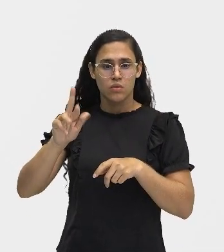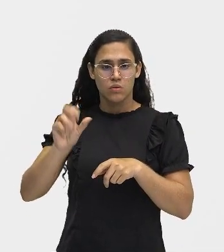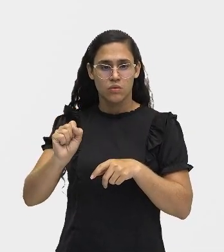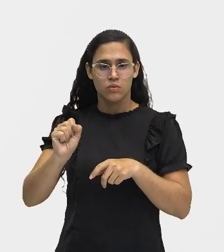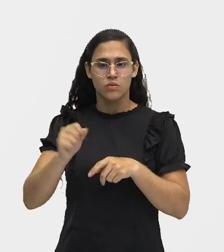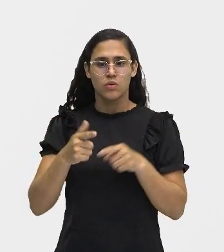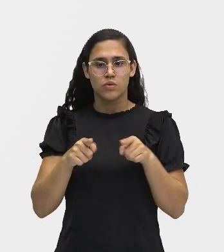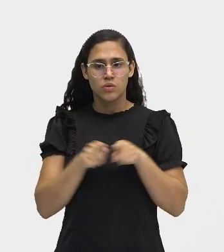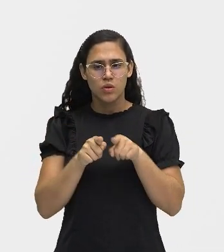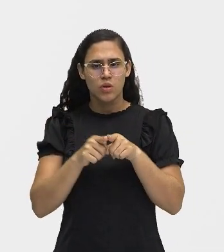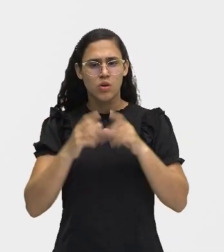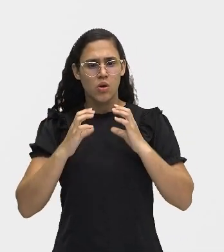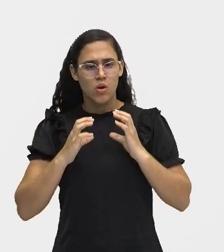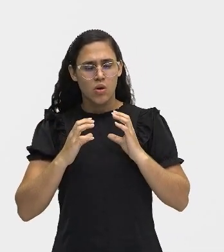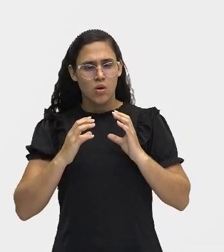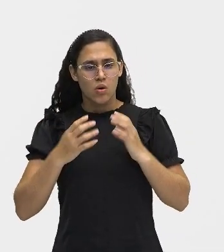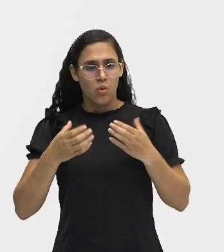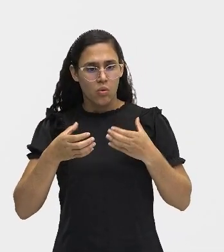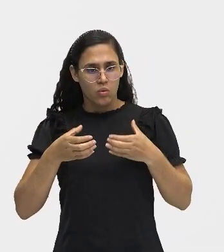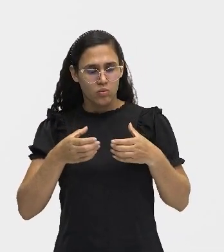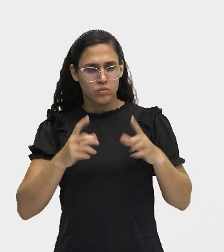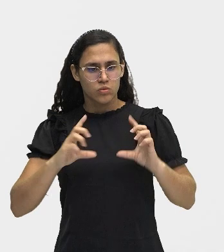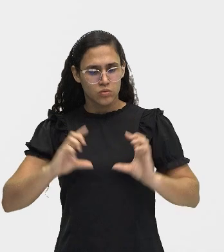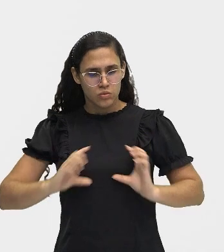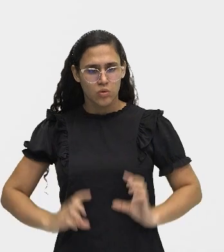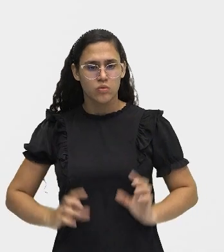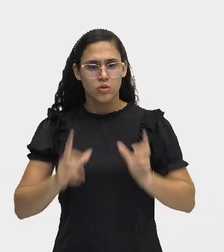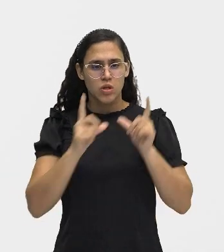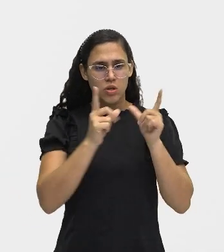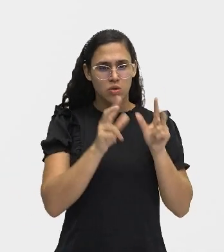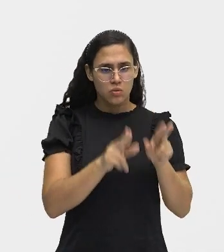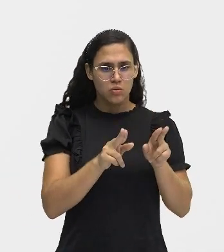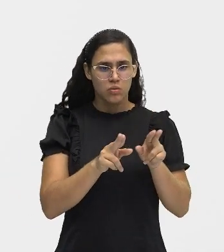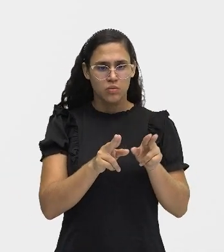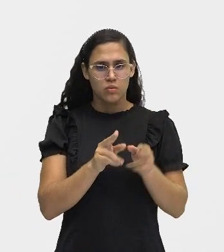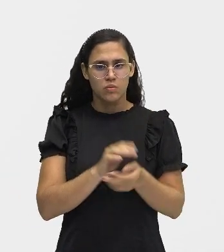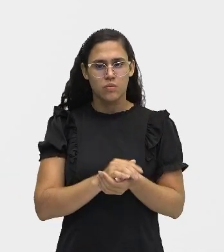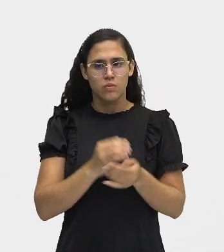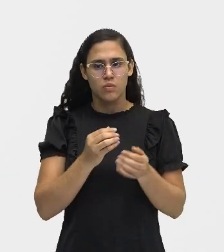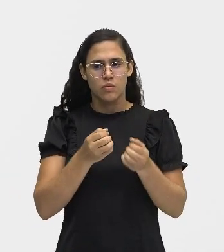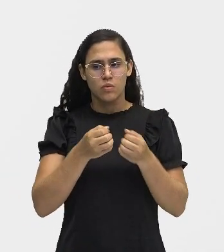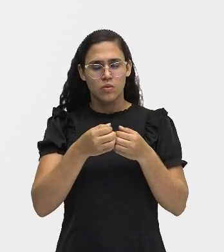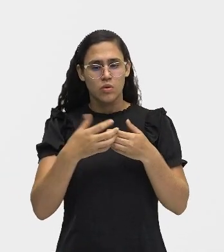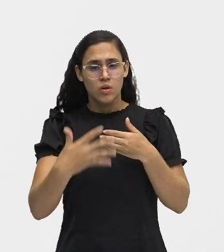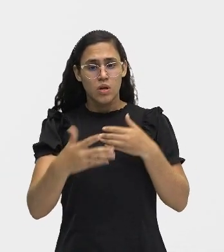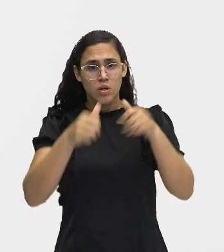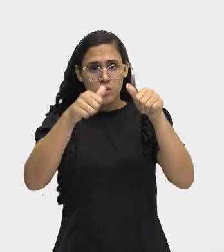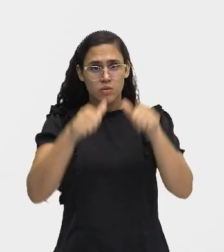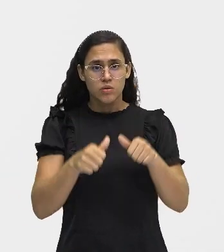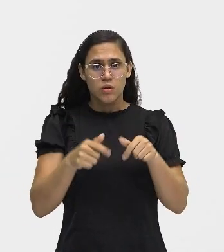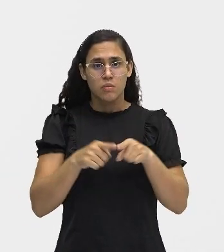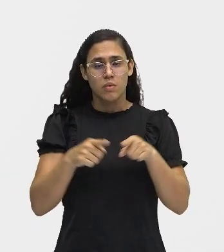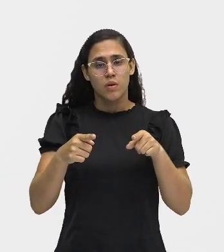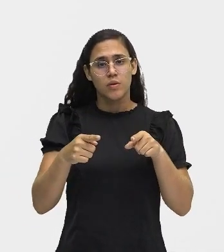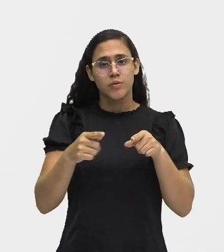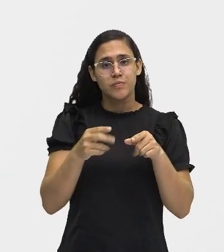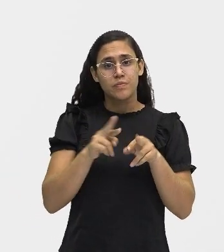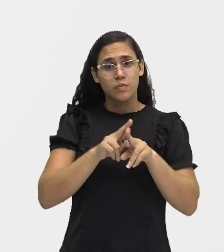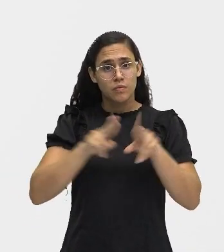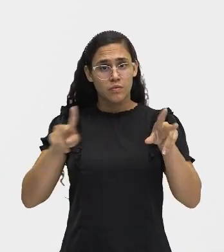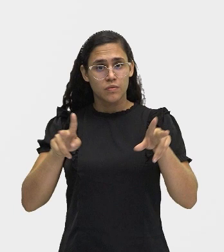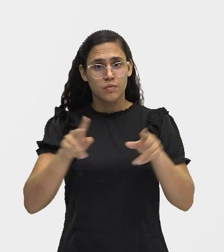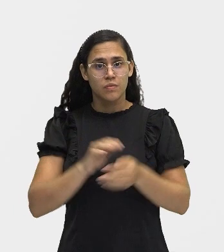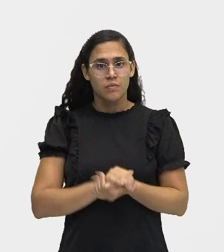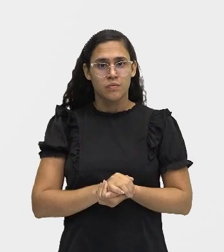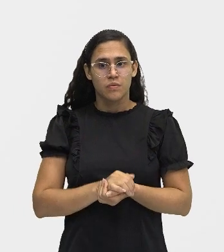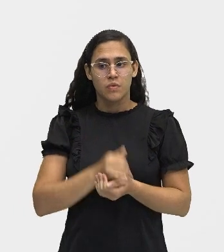mesma função, mas pela análise da anatomia, a gente identifica ali, verifica que a origem embrionária vai ser diferente. E aí